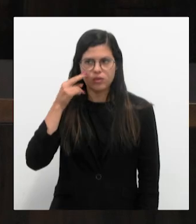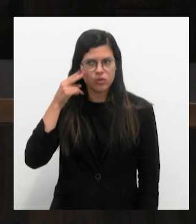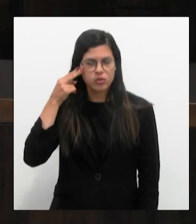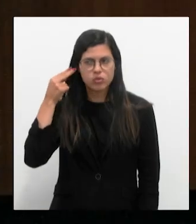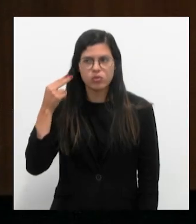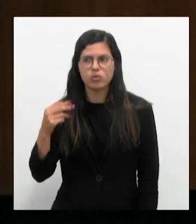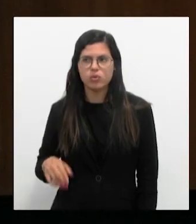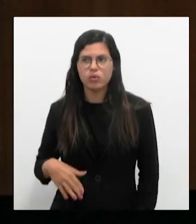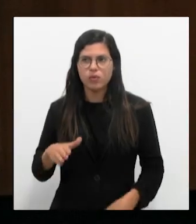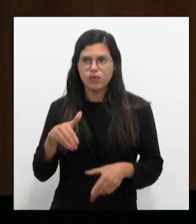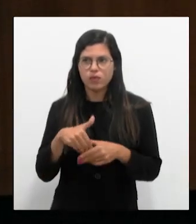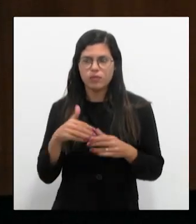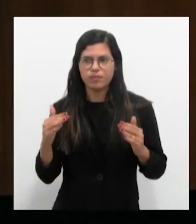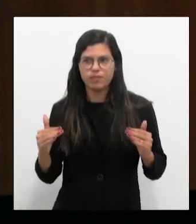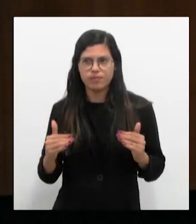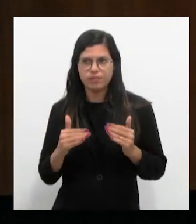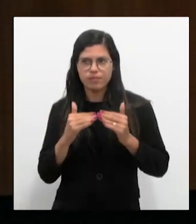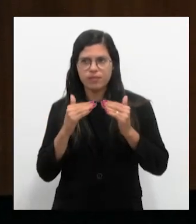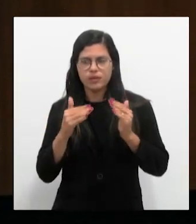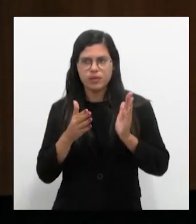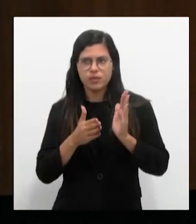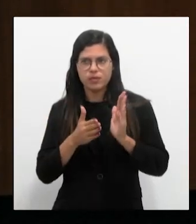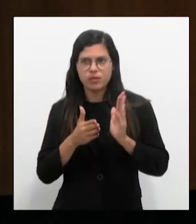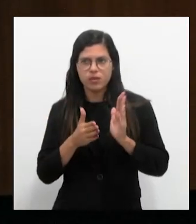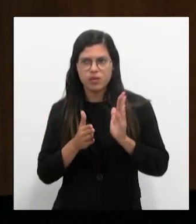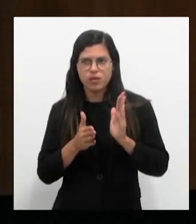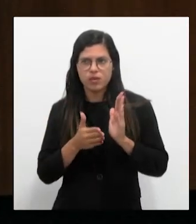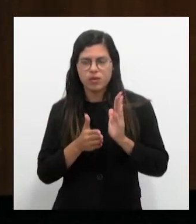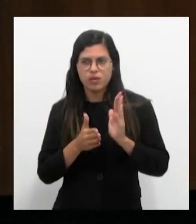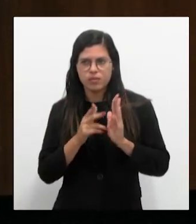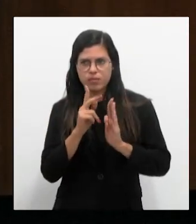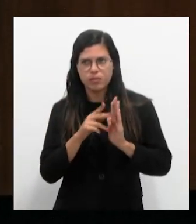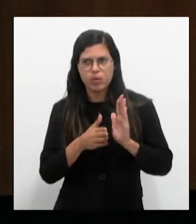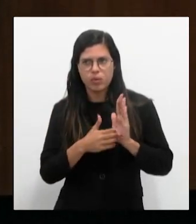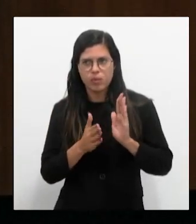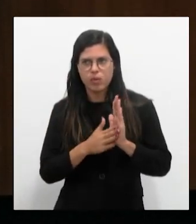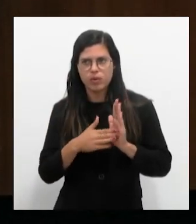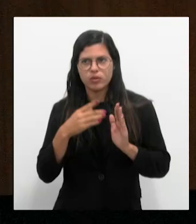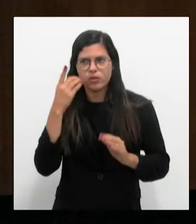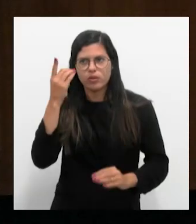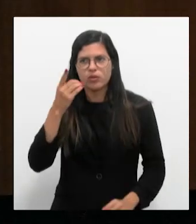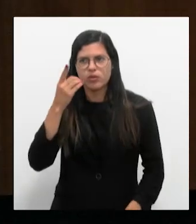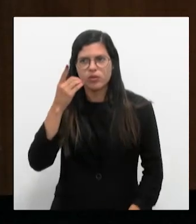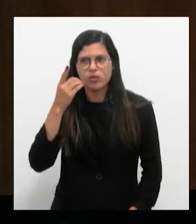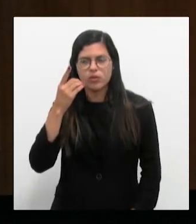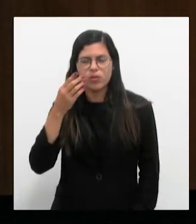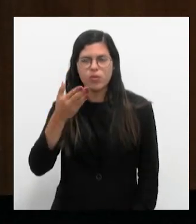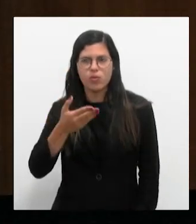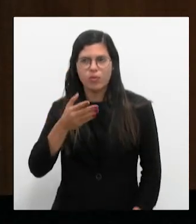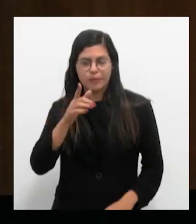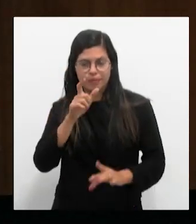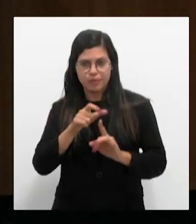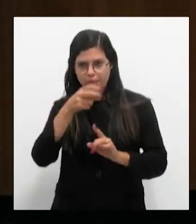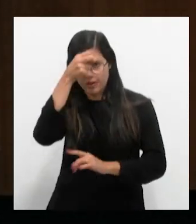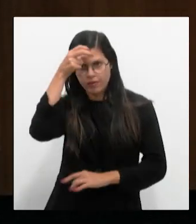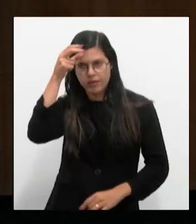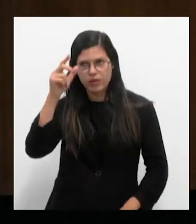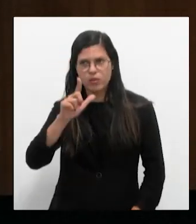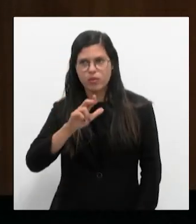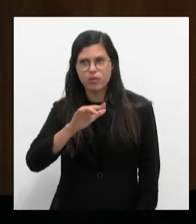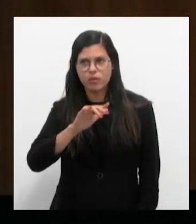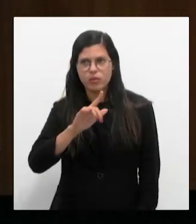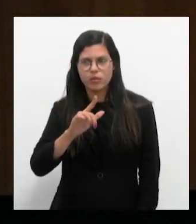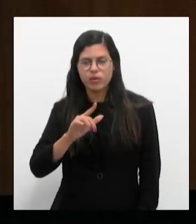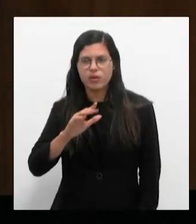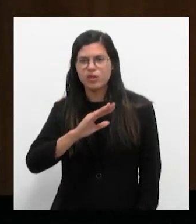voto favorável a essa propositura. O Luiz Cláudio é um jovem, um menino que chegou aqui, ficou um pouco de tempo com